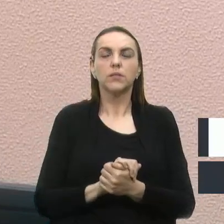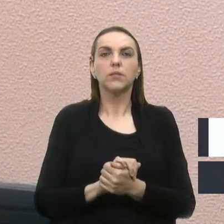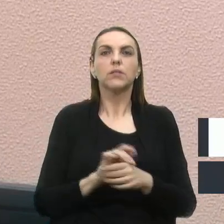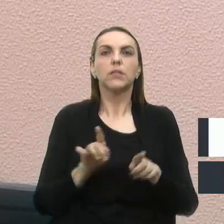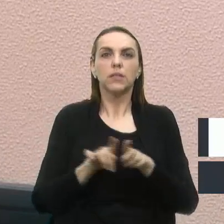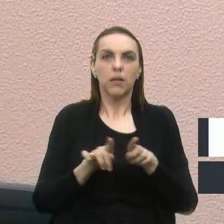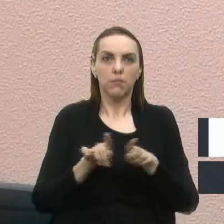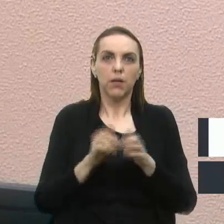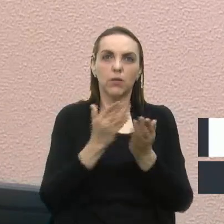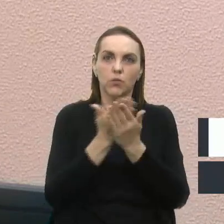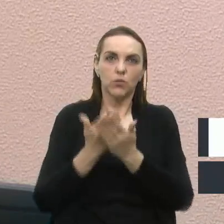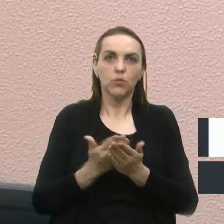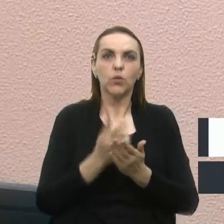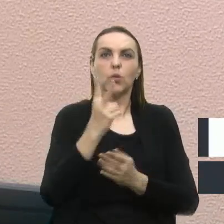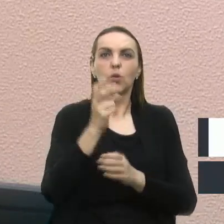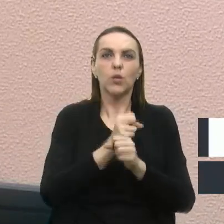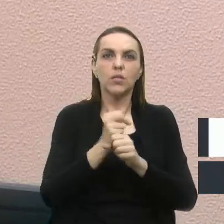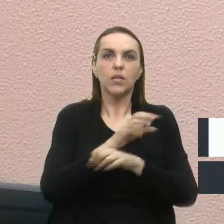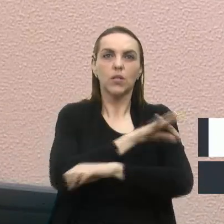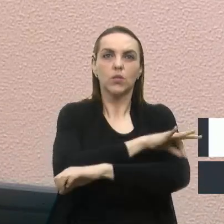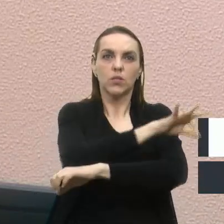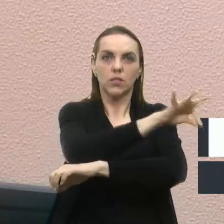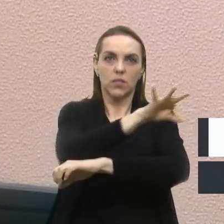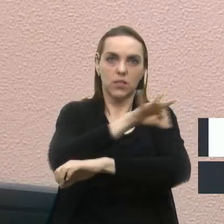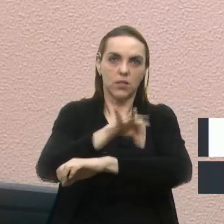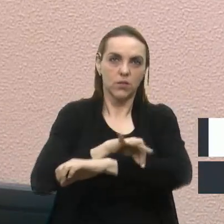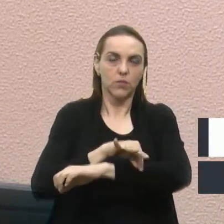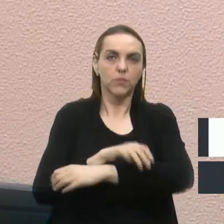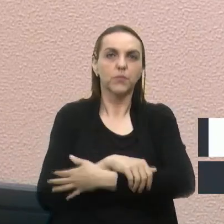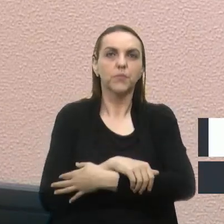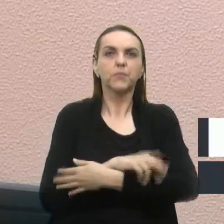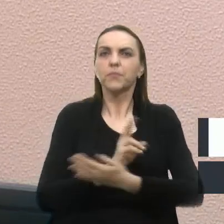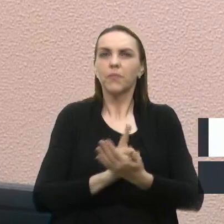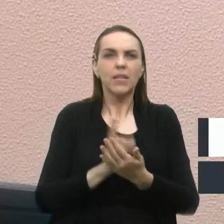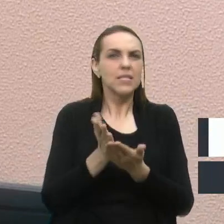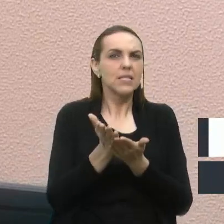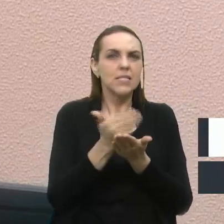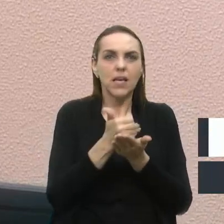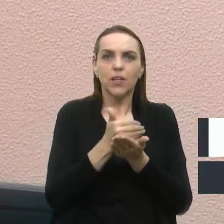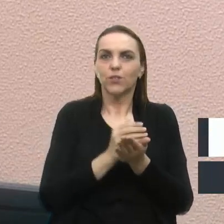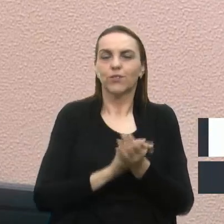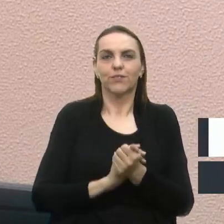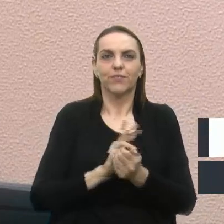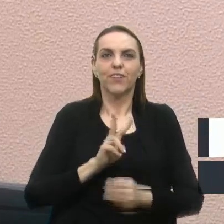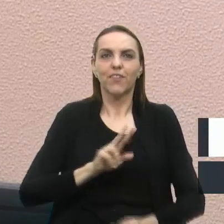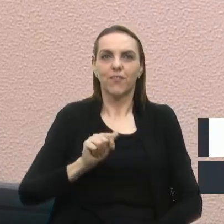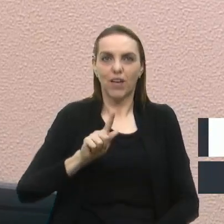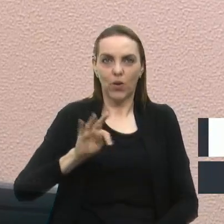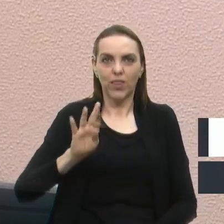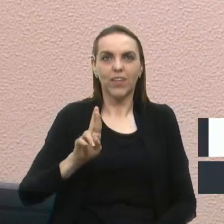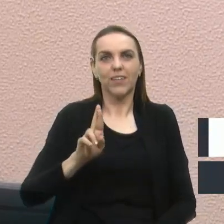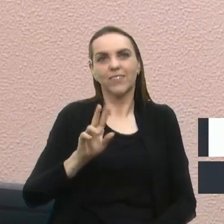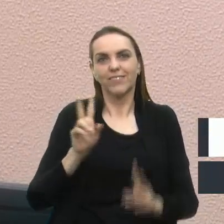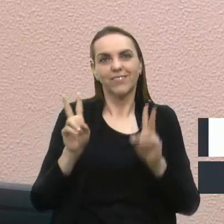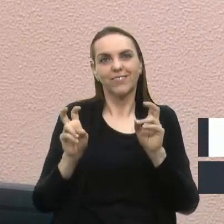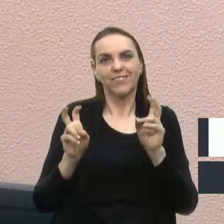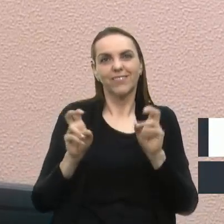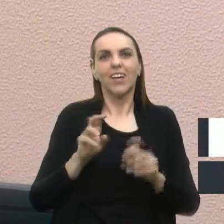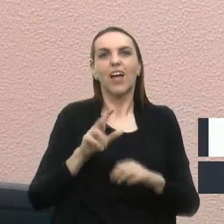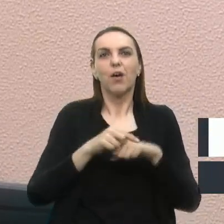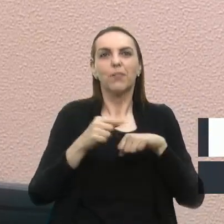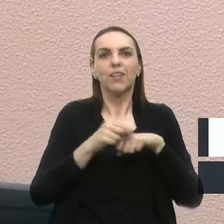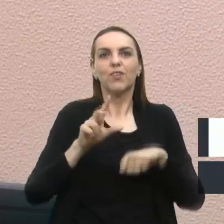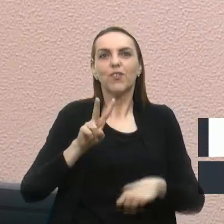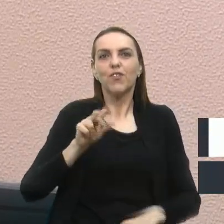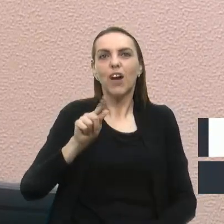por 2 anos Arquitetura e Urbanismo. Desde cedo, Walter Dalzotto Júnior, o Valtinho, começou a trabalhar